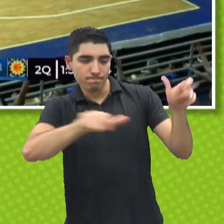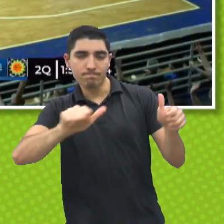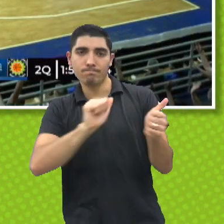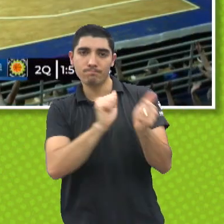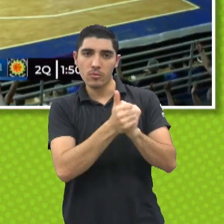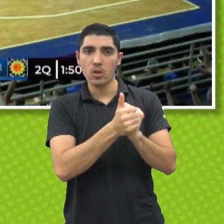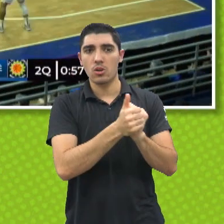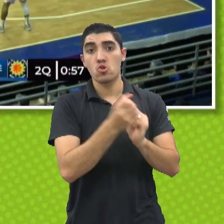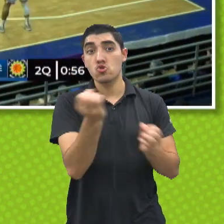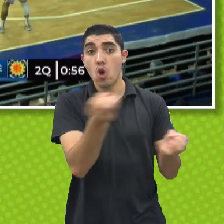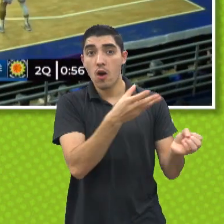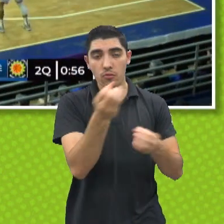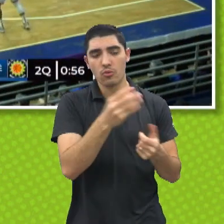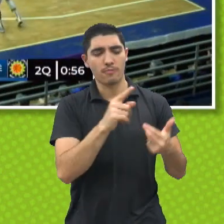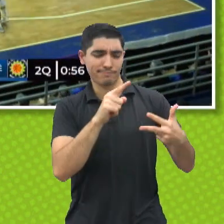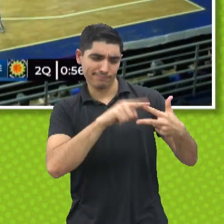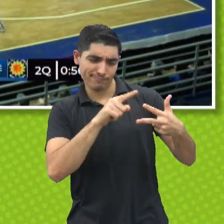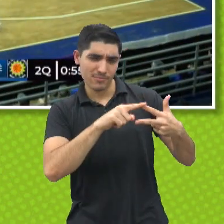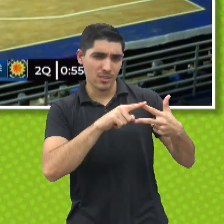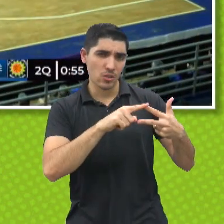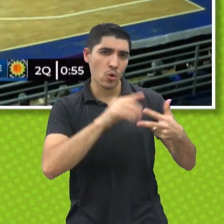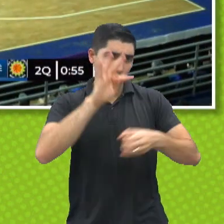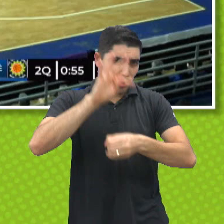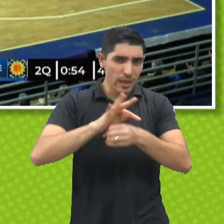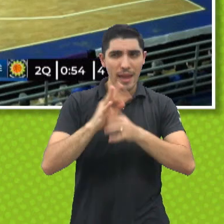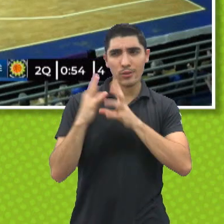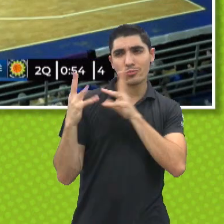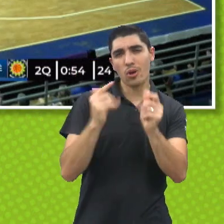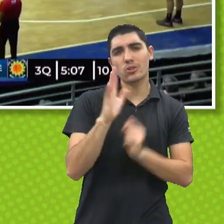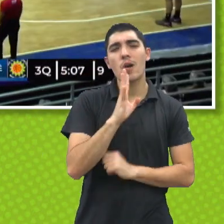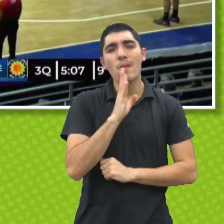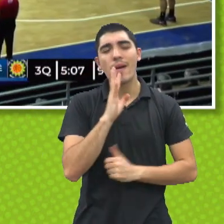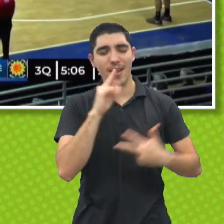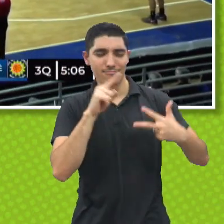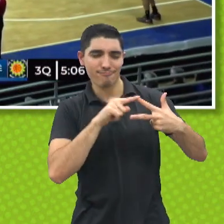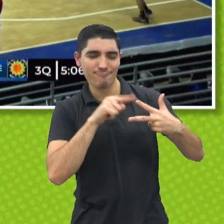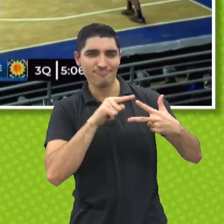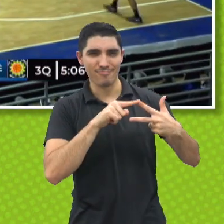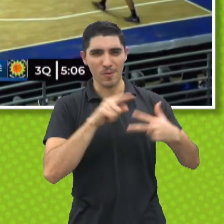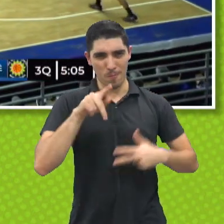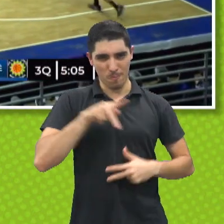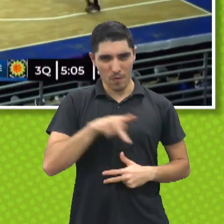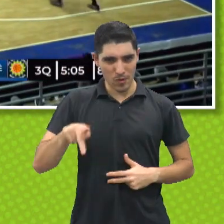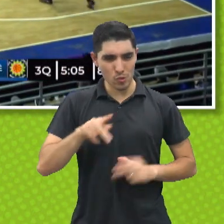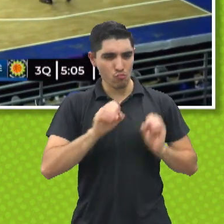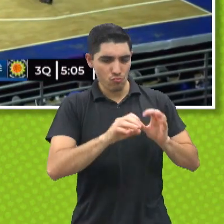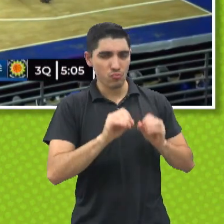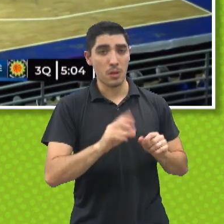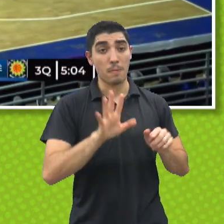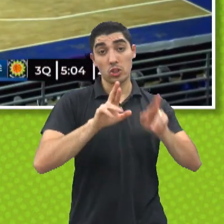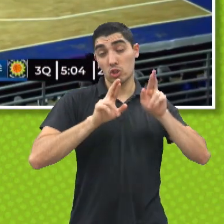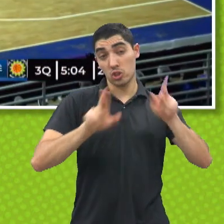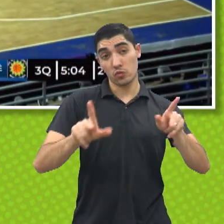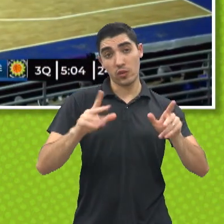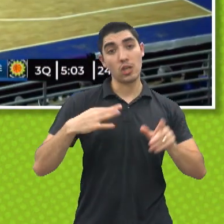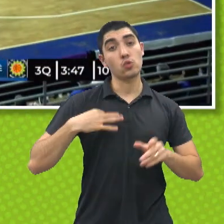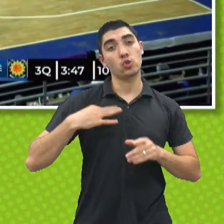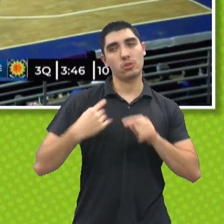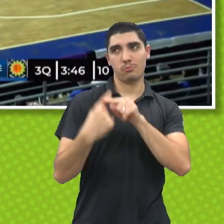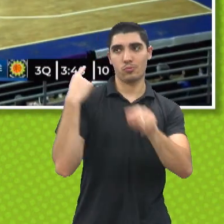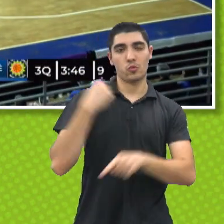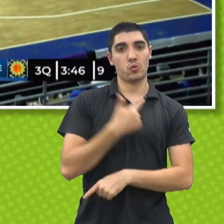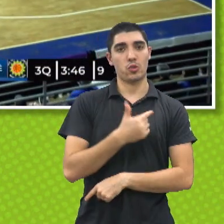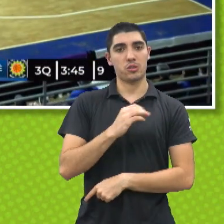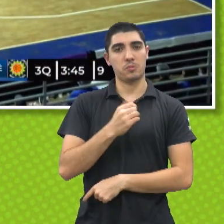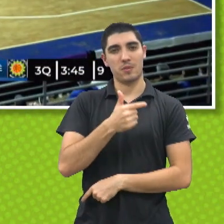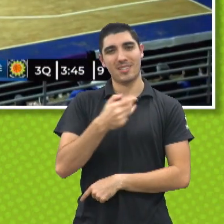torcida Mas enfim jogadores que não são aqueles mesmos de 2014 12 13 logicamente então